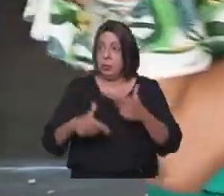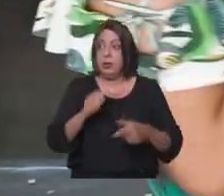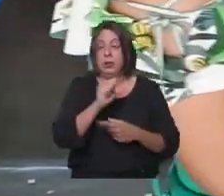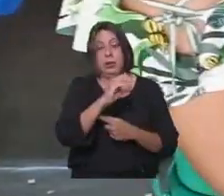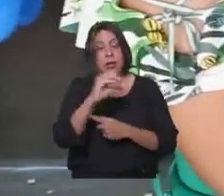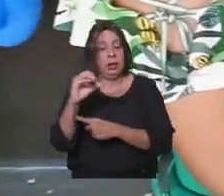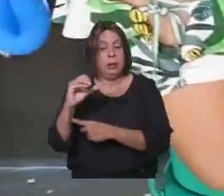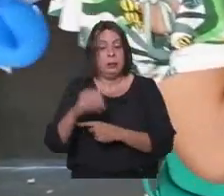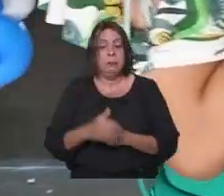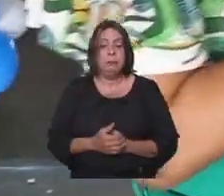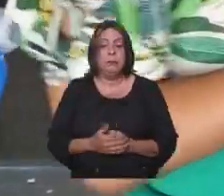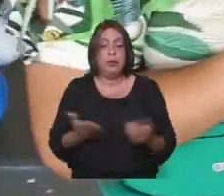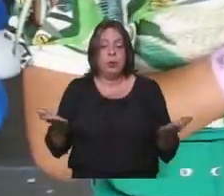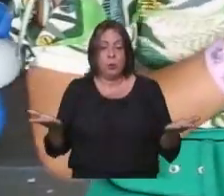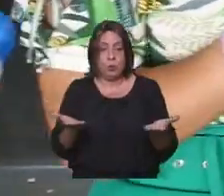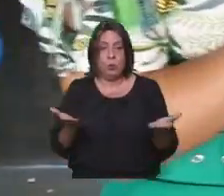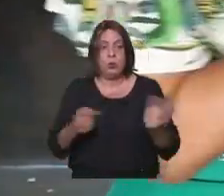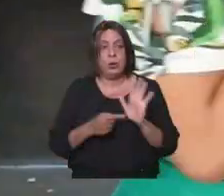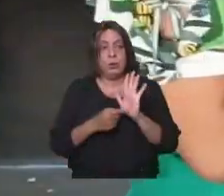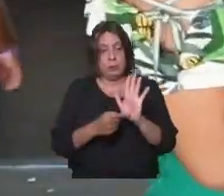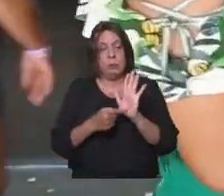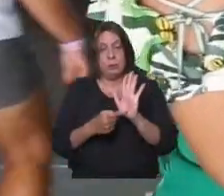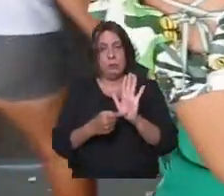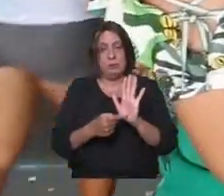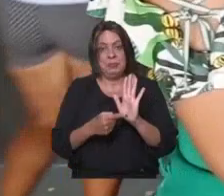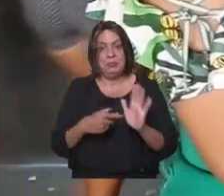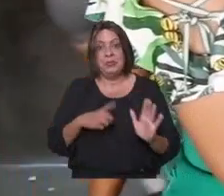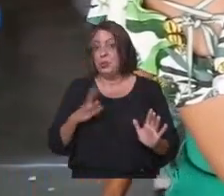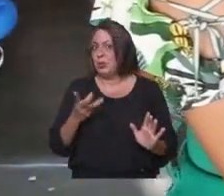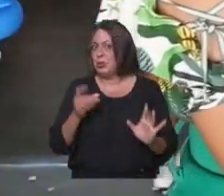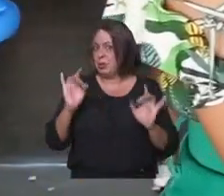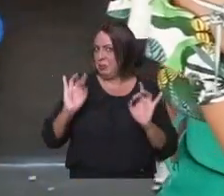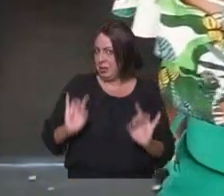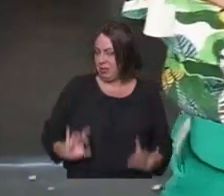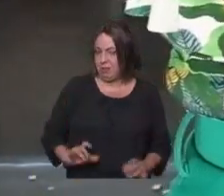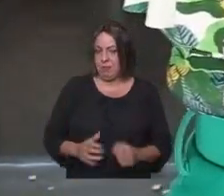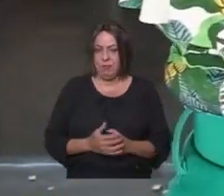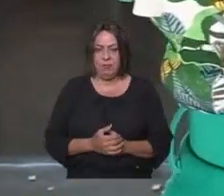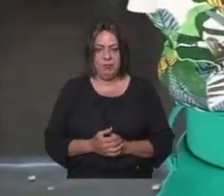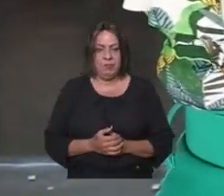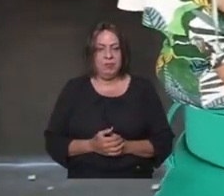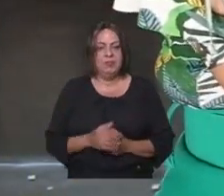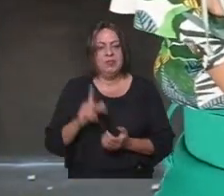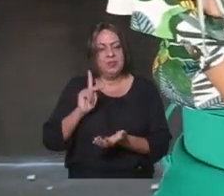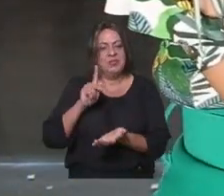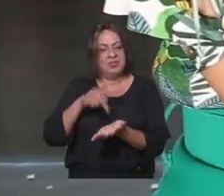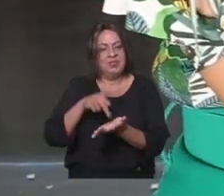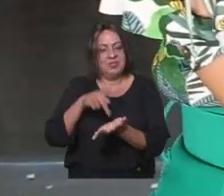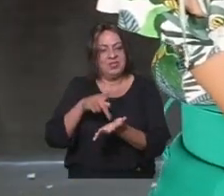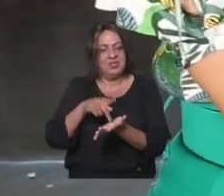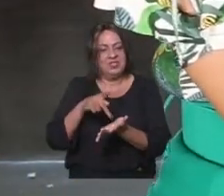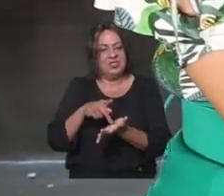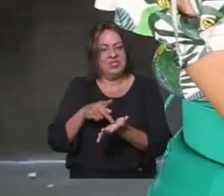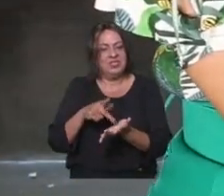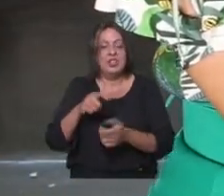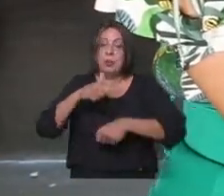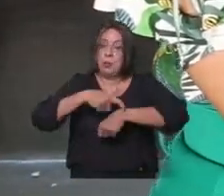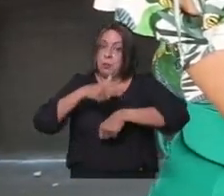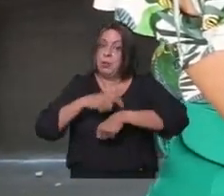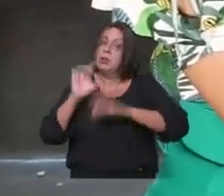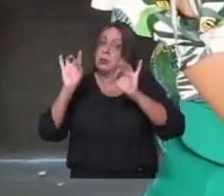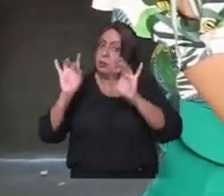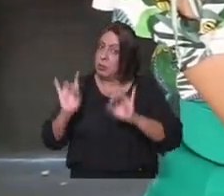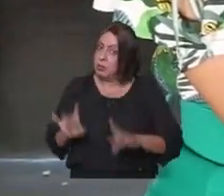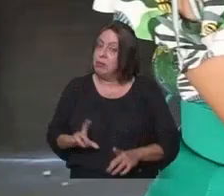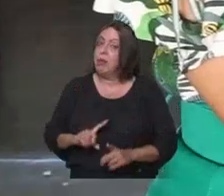Pelo lugar que hoje está aqui apresentando esse evento todo especial, né? É verdade, Jaque, um momento todo especial, mais